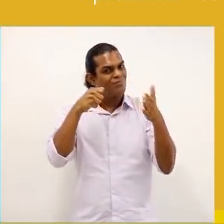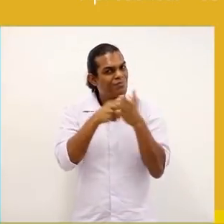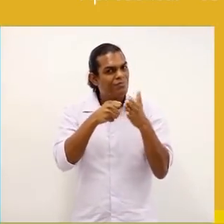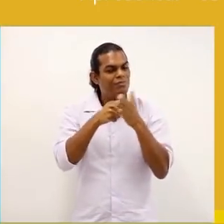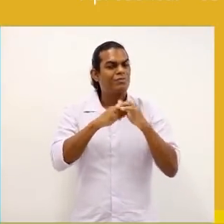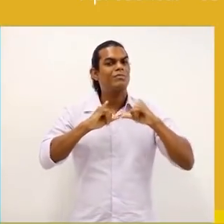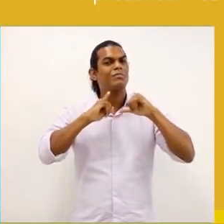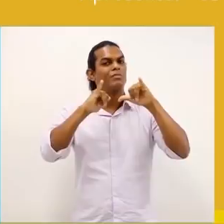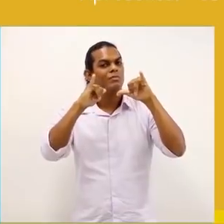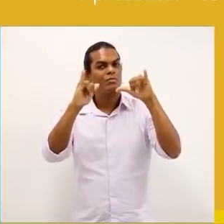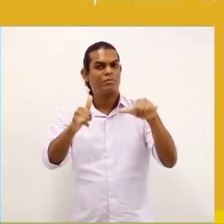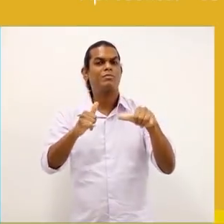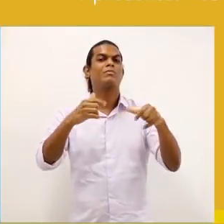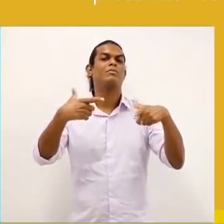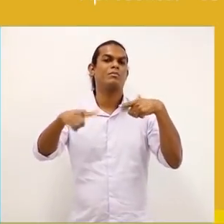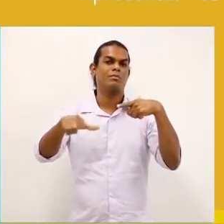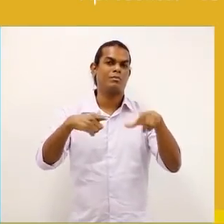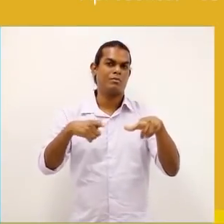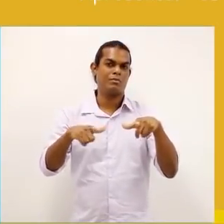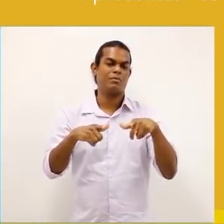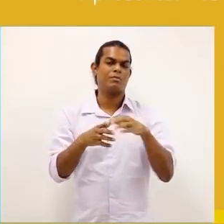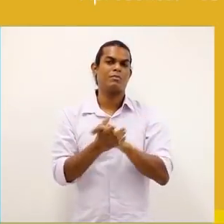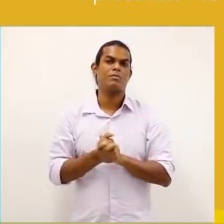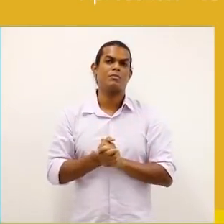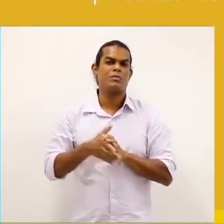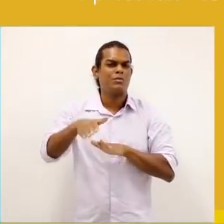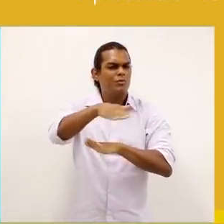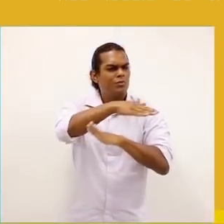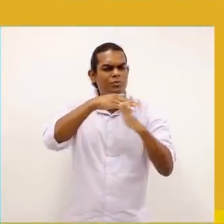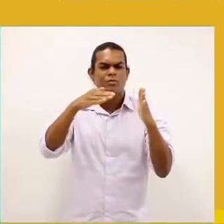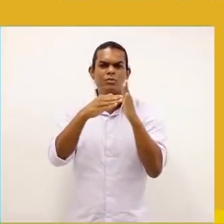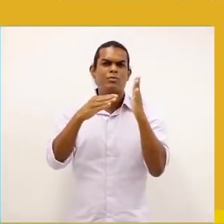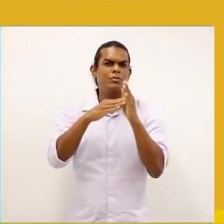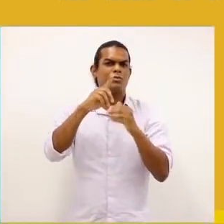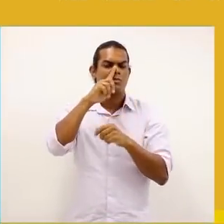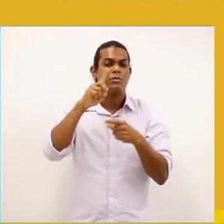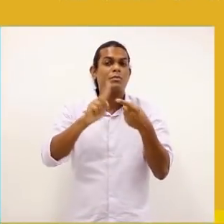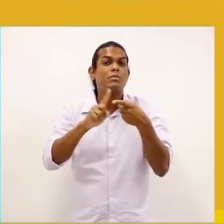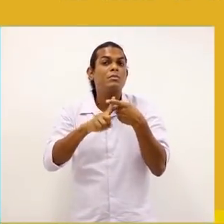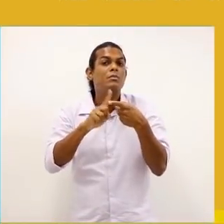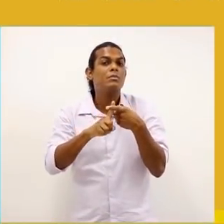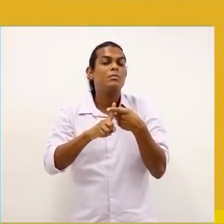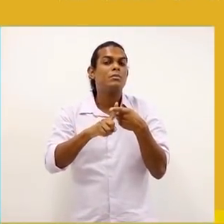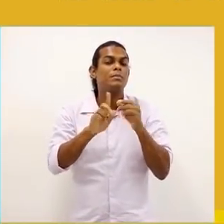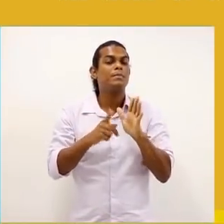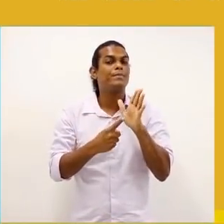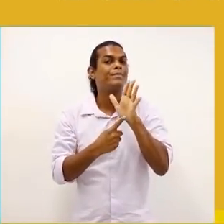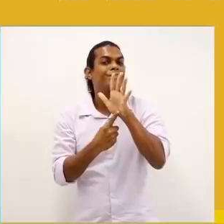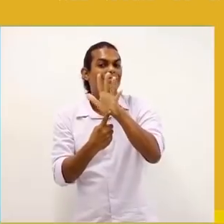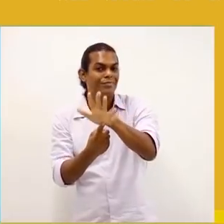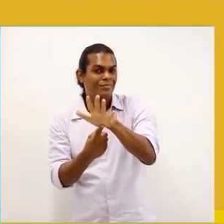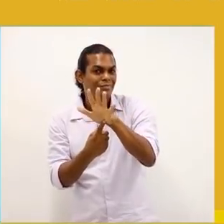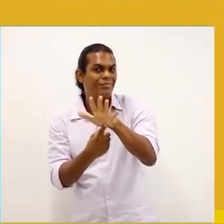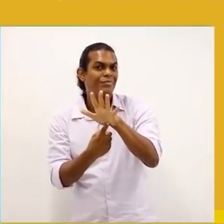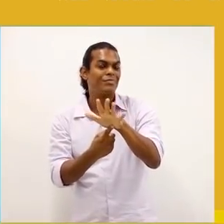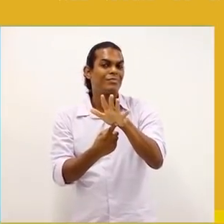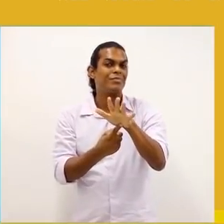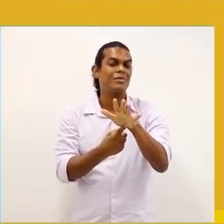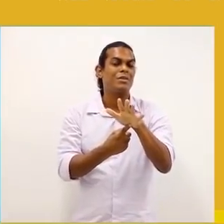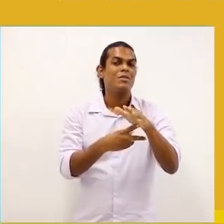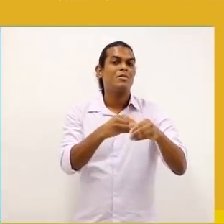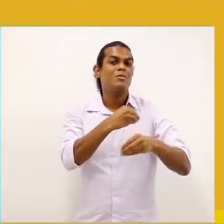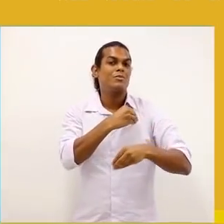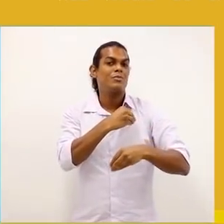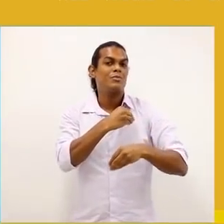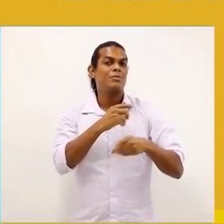ele corre dentro do seu ambiente de trabalho. Bem assim, apresentar os resultados do exame médico. Esse exame médico nós vamos ver na competência que falarmos